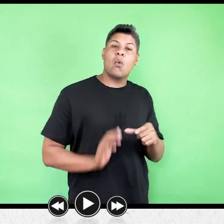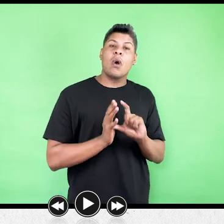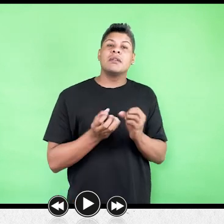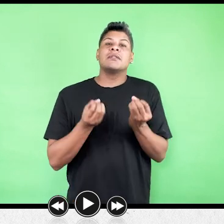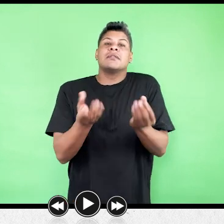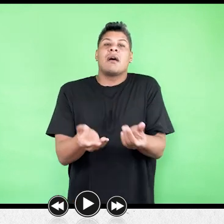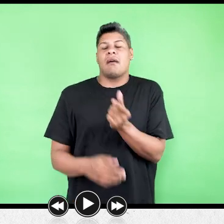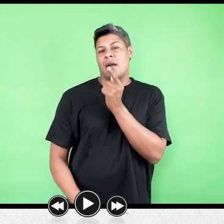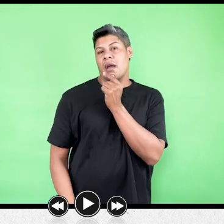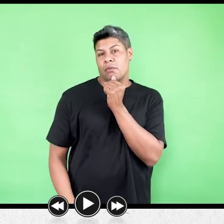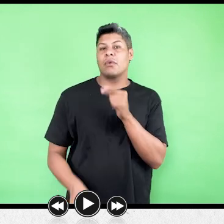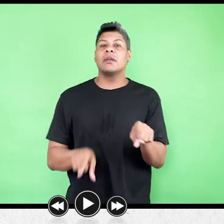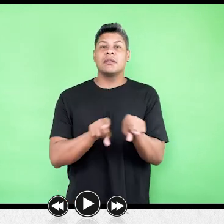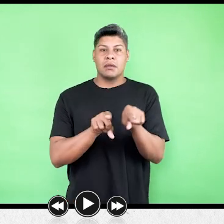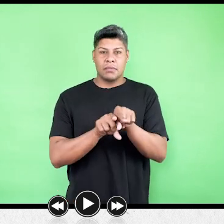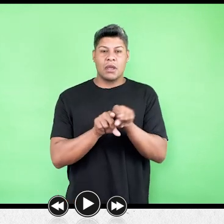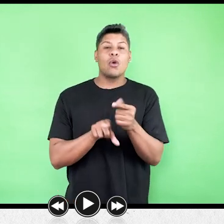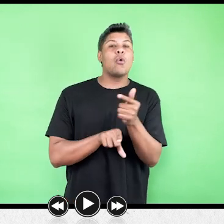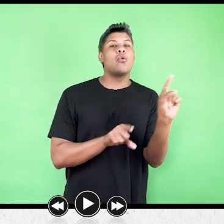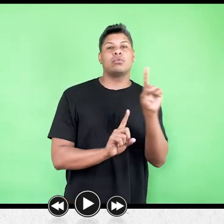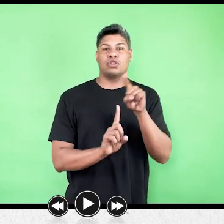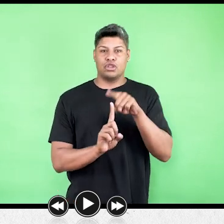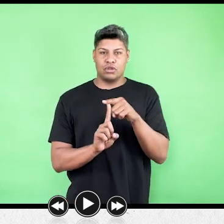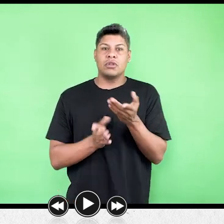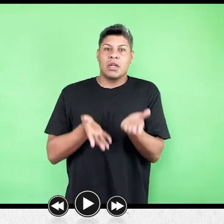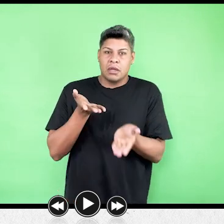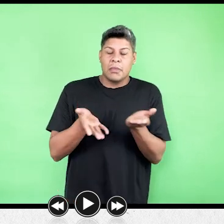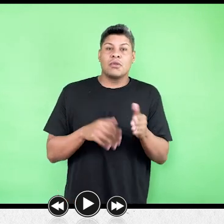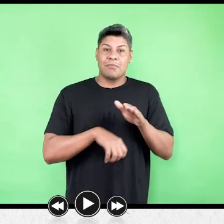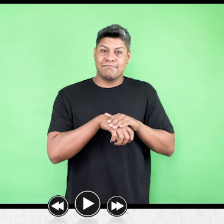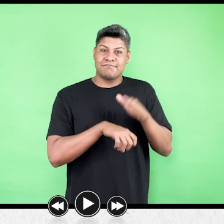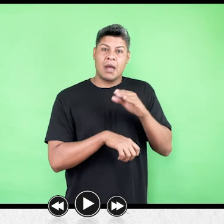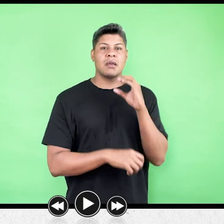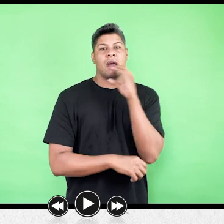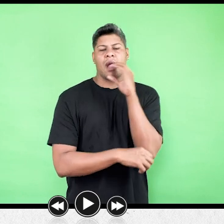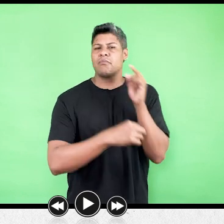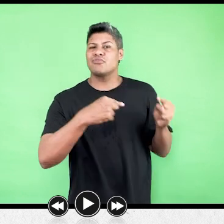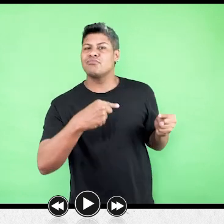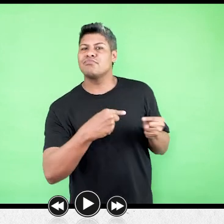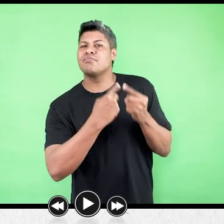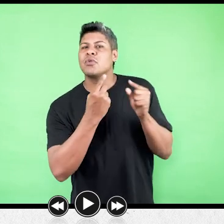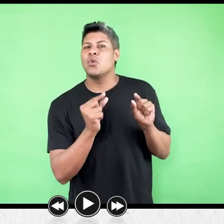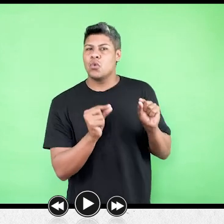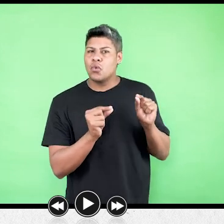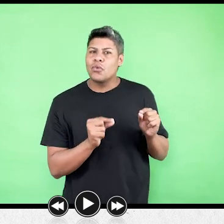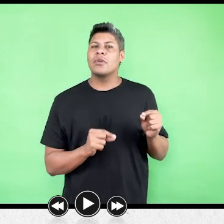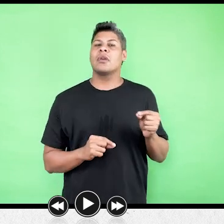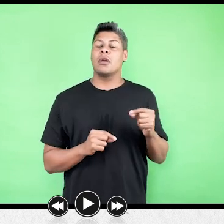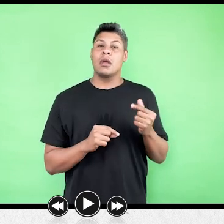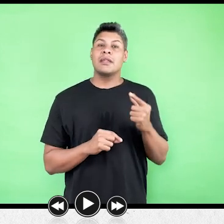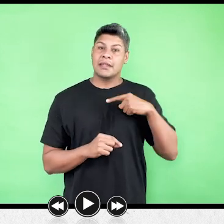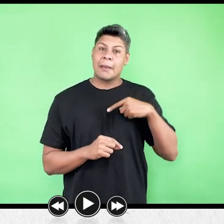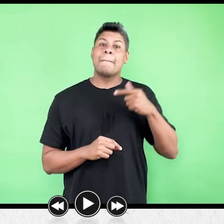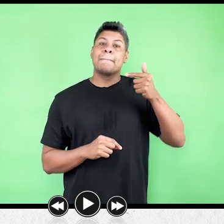E também, um outro tipo de tratamento é o tratamento avançado, que está relacionado com a adição de outros